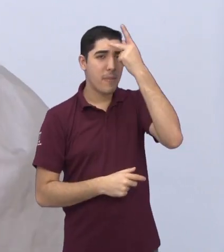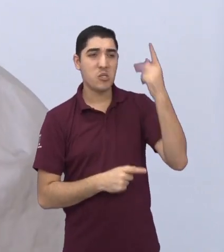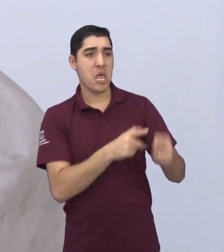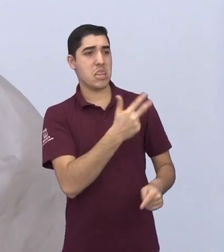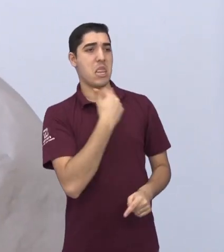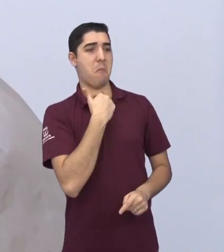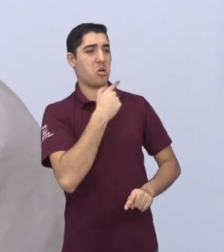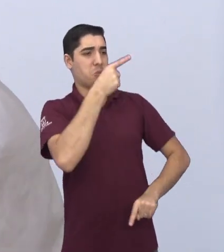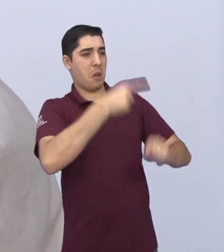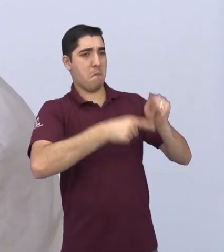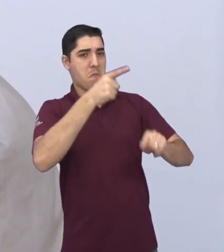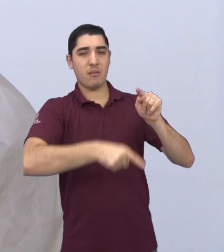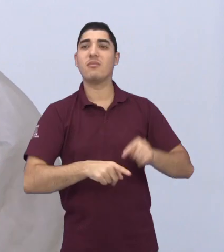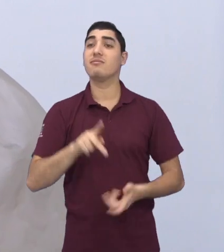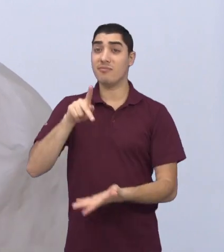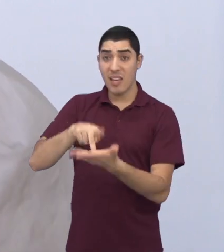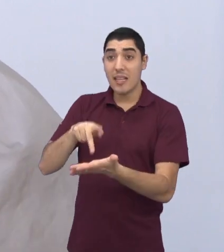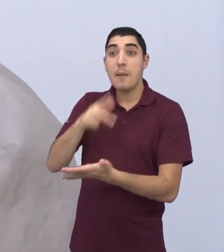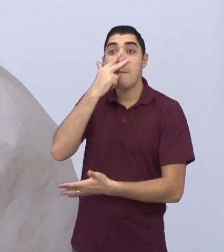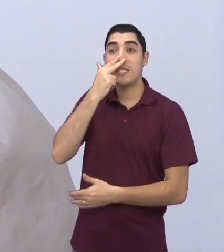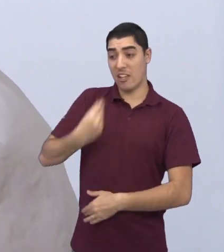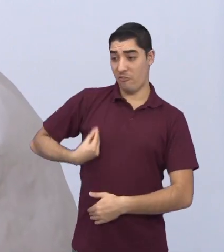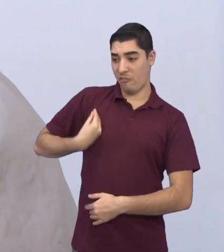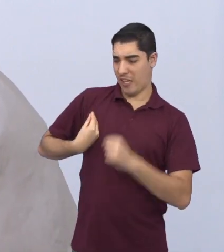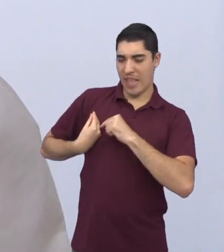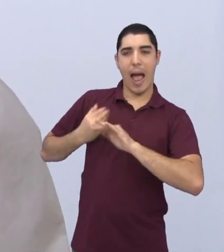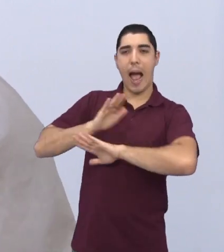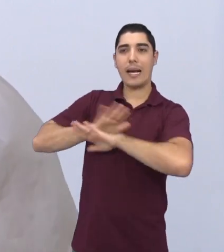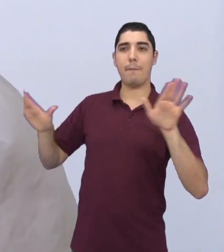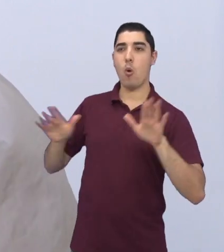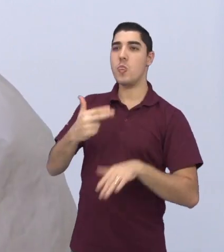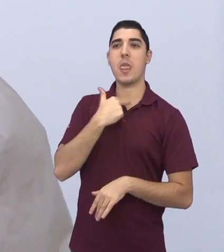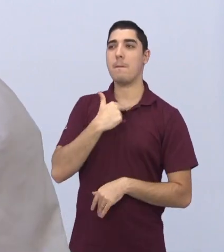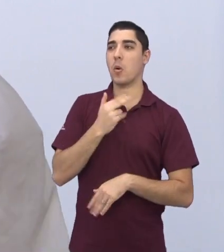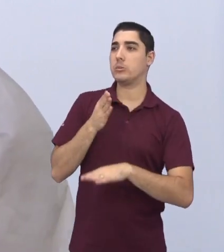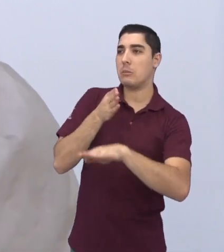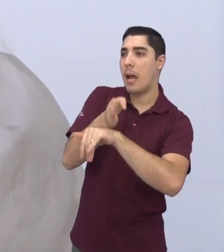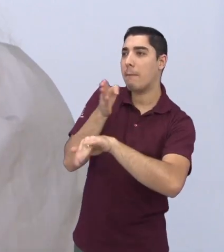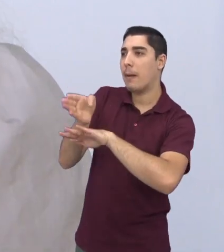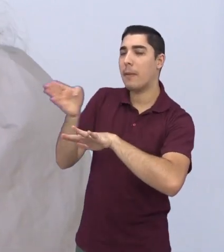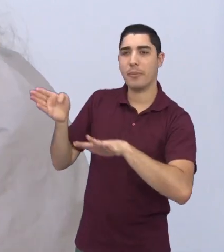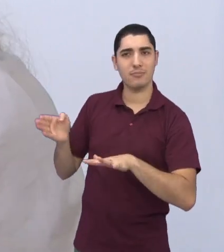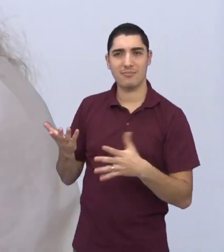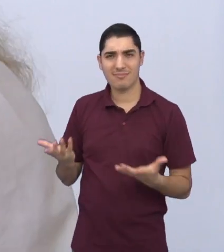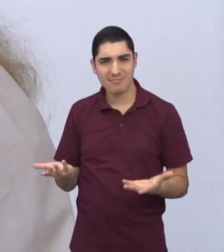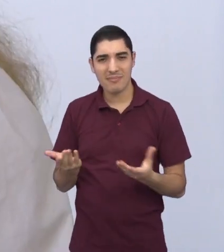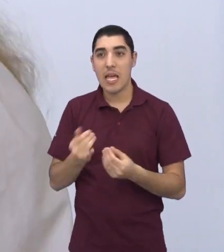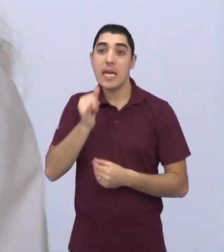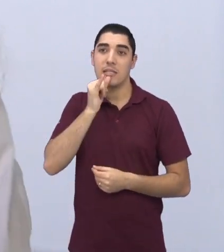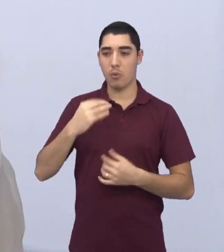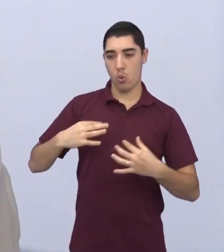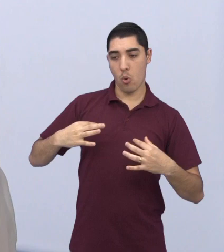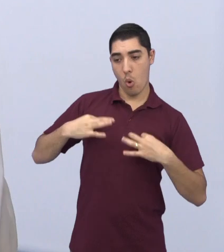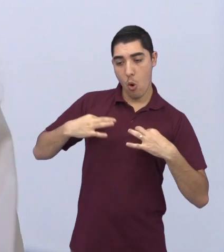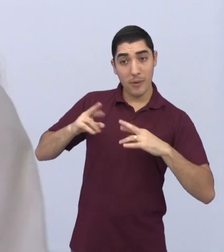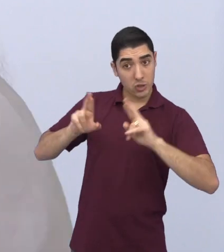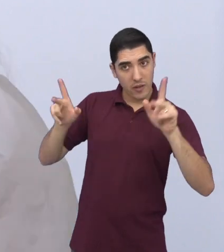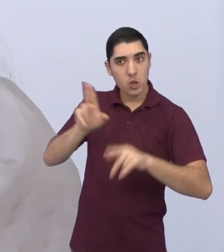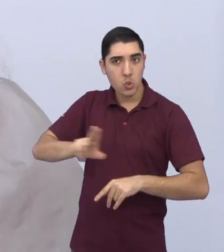uma série de coisas, né? exatamente, acabou a vida, né? Não pode mais fazer nada. Então, ou usar uma